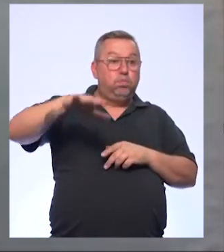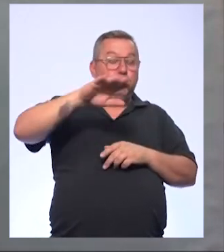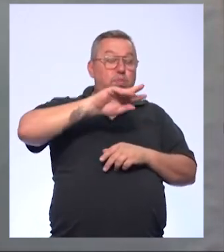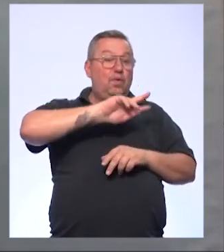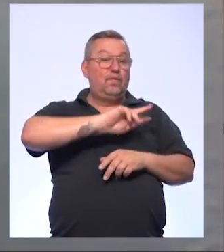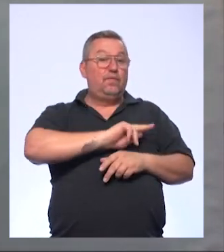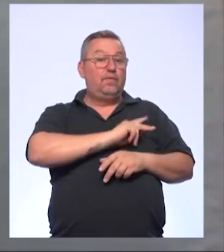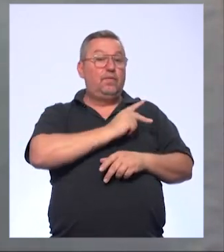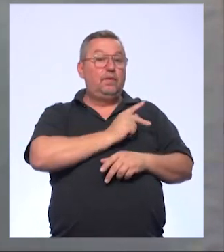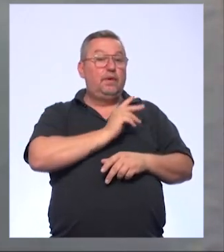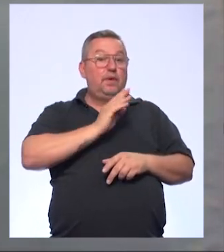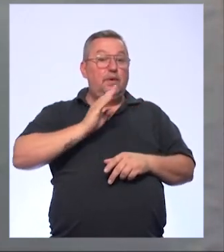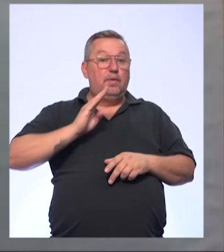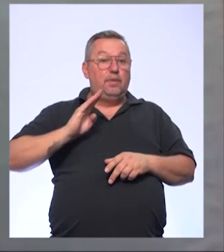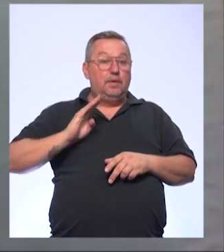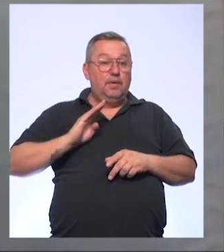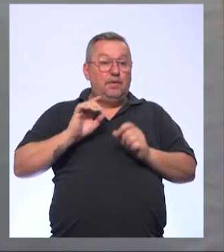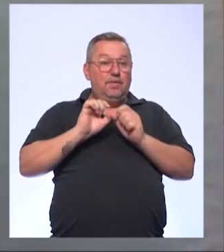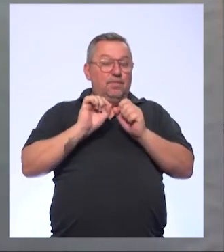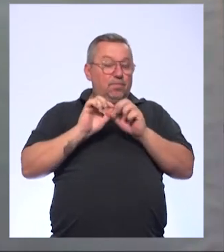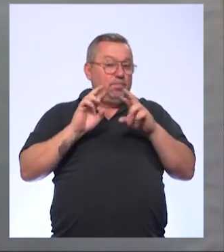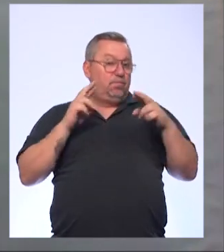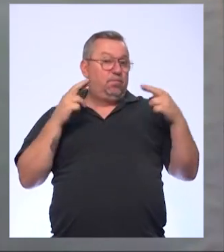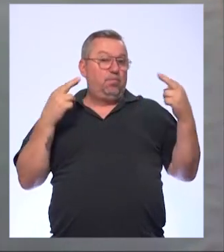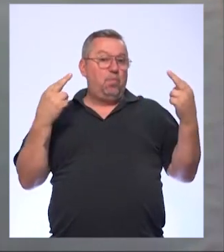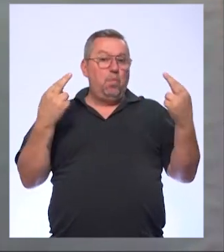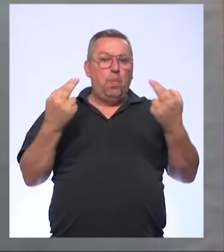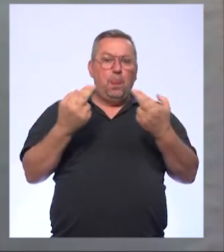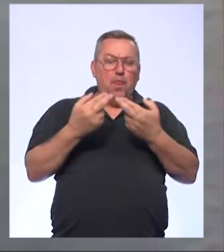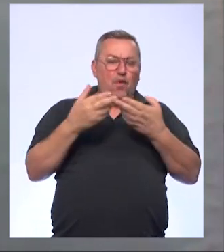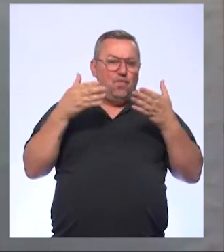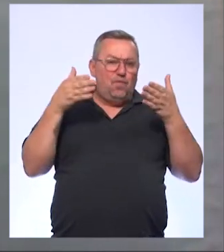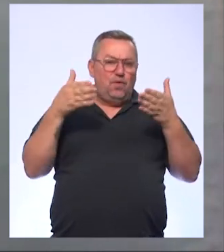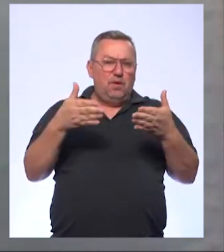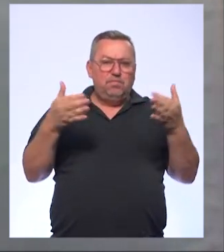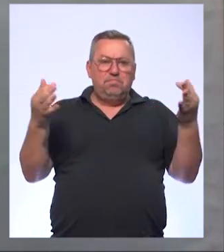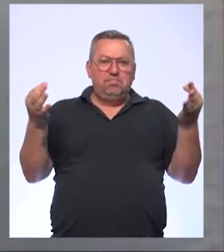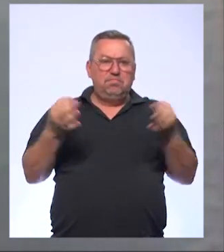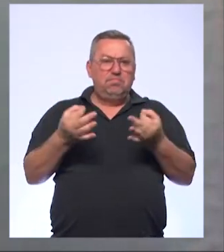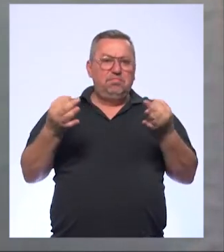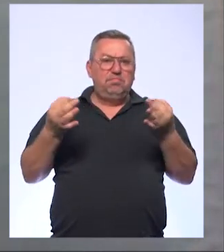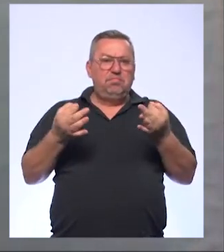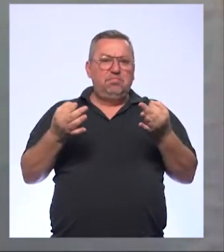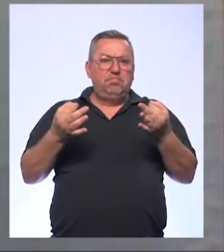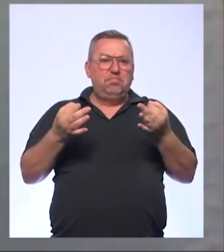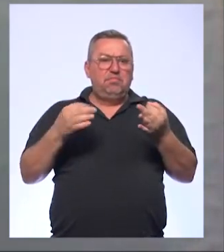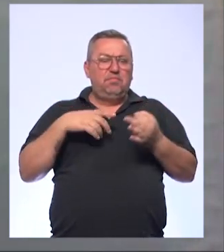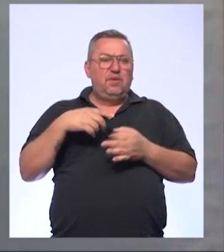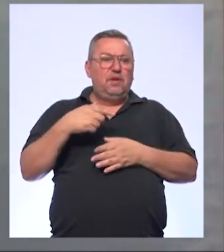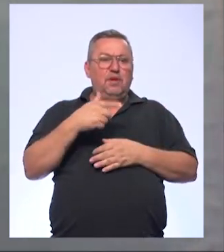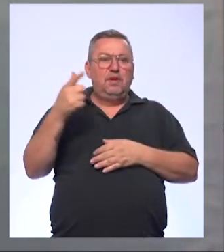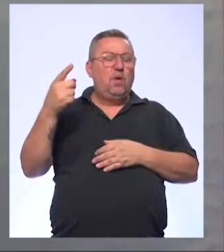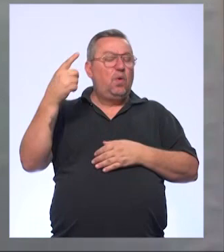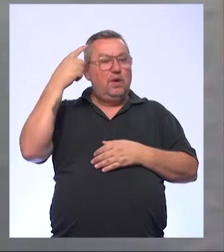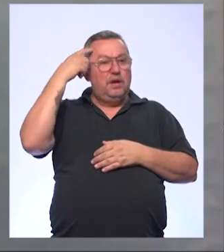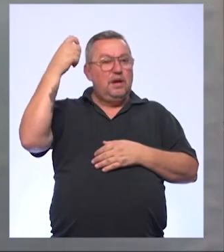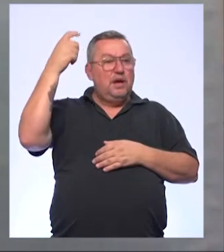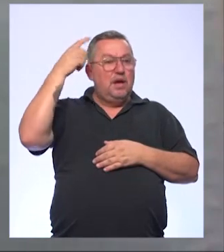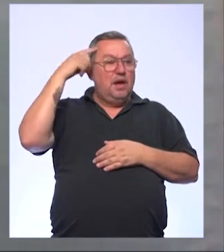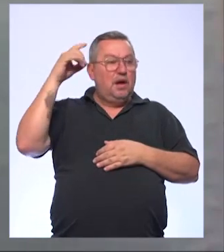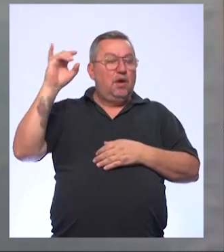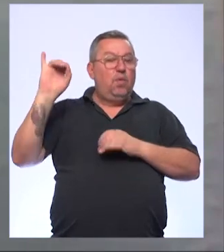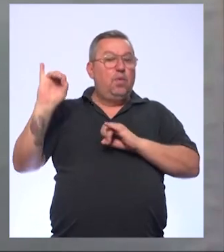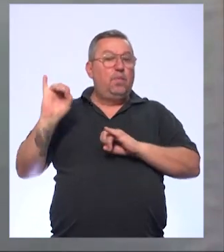se configuraram em um reino muito centralizado, assim, no começo. Eles não criaram um